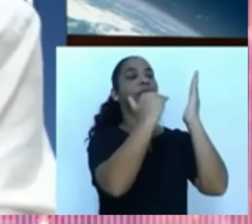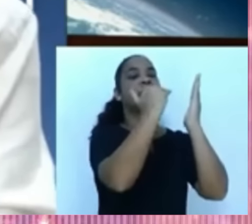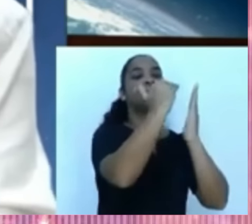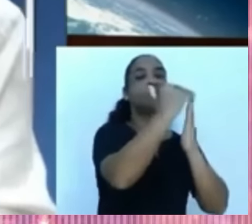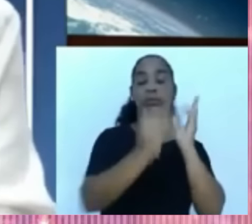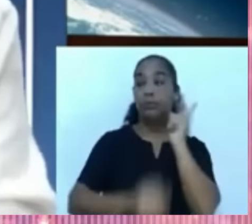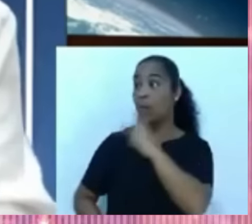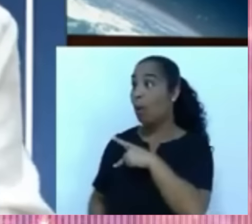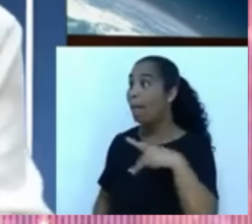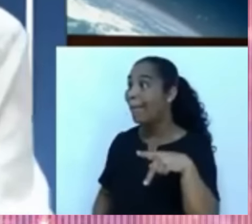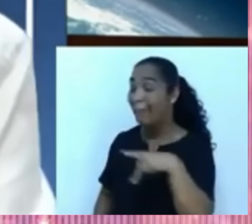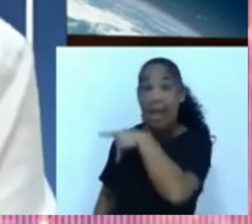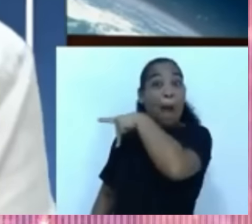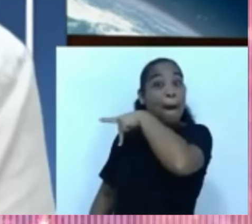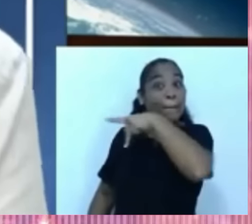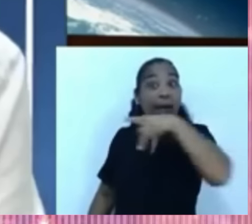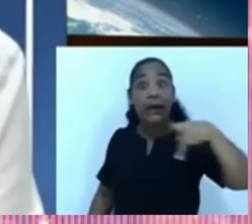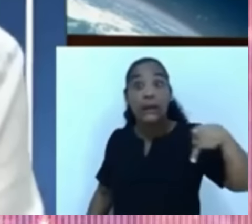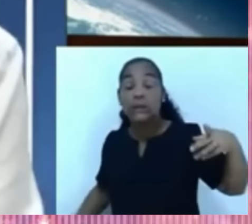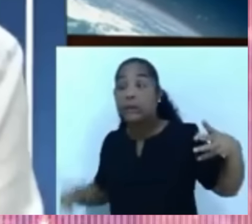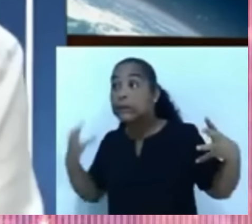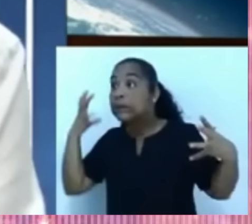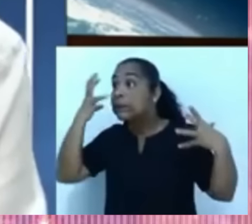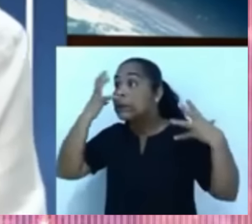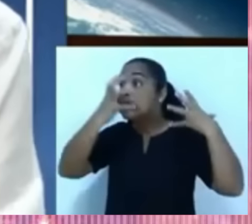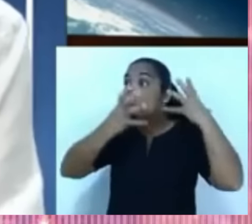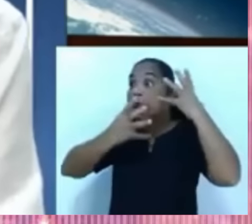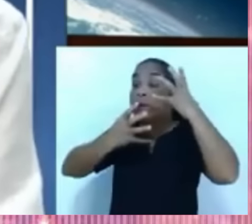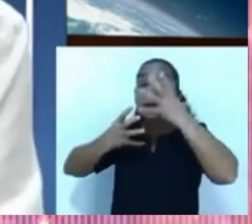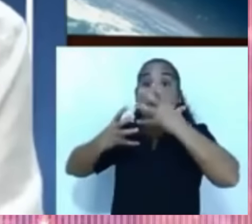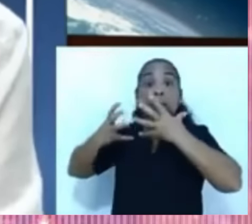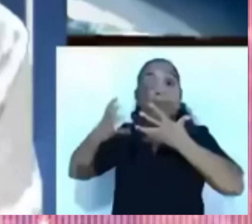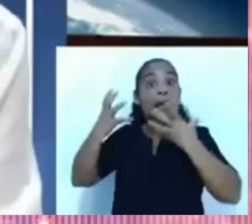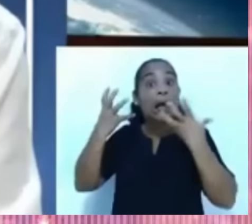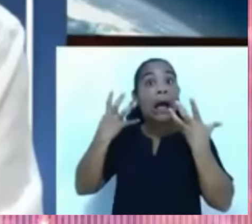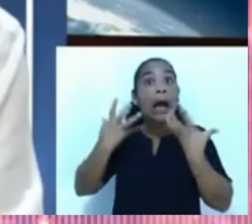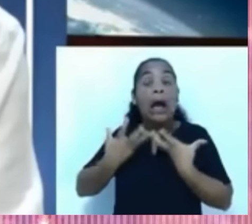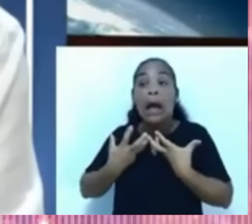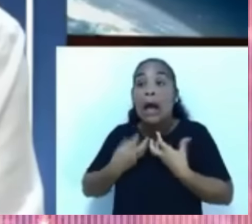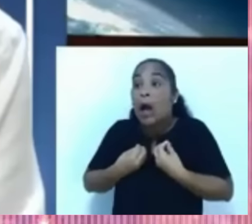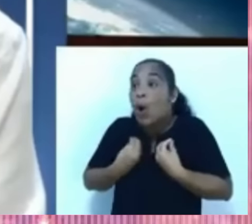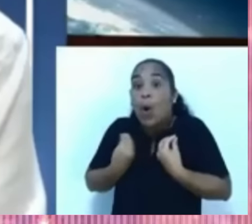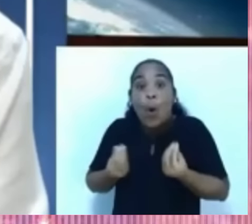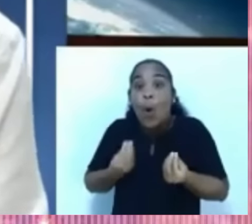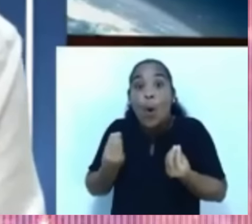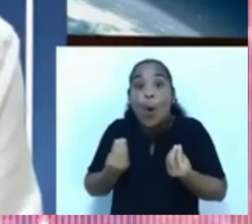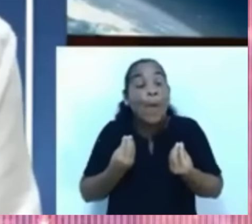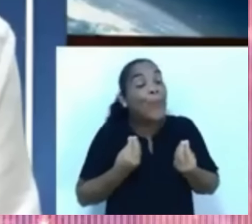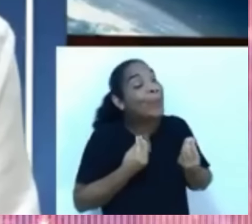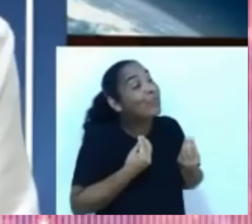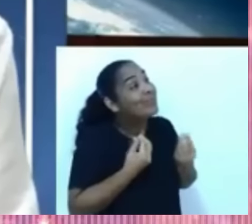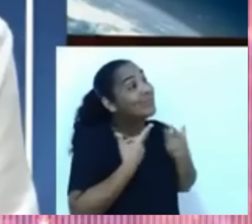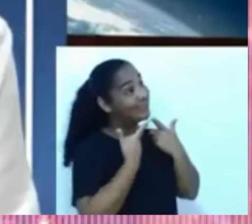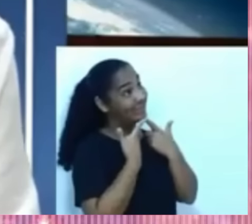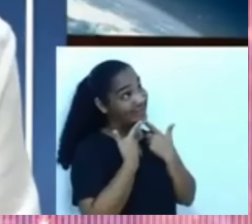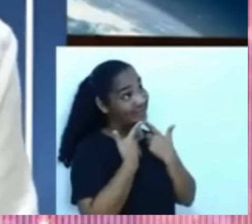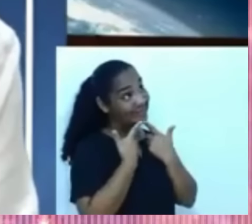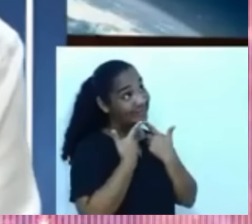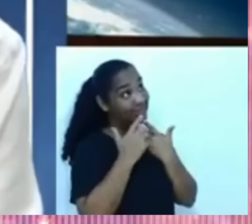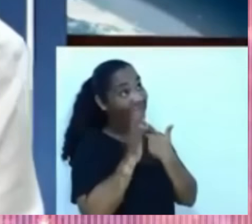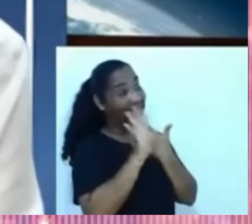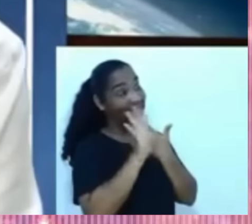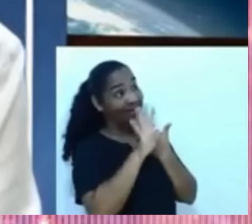República ficou ainda mais aturdido como é isso ele sorriu e disse Presidente